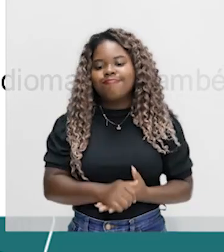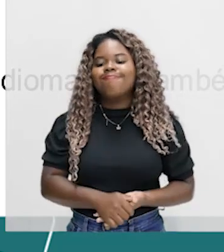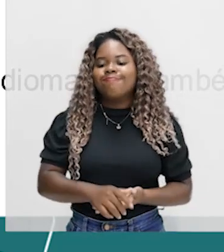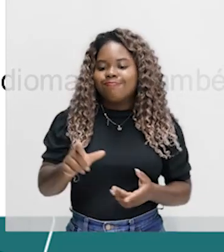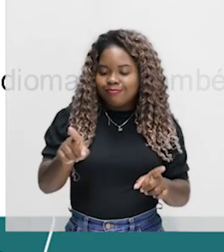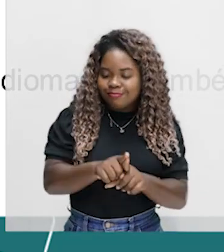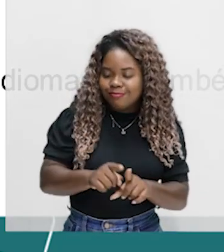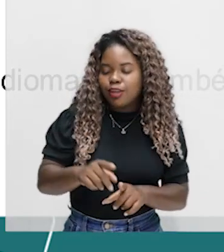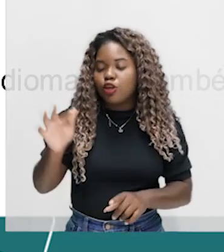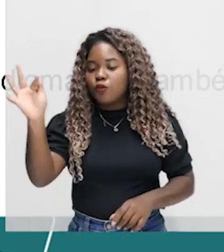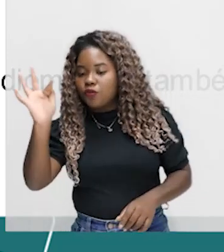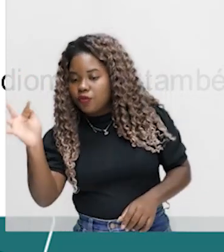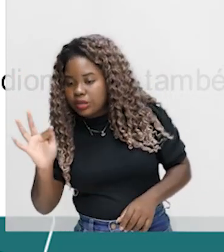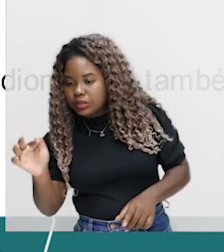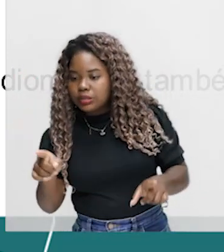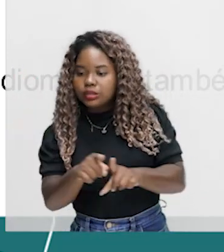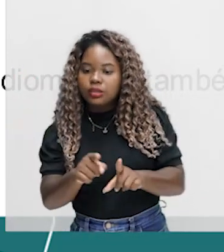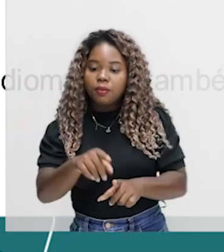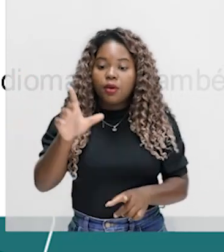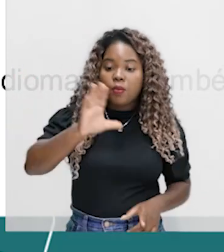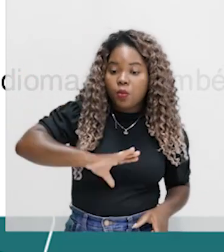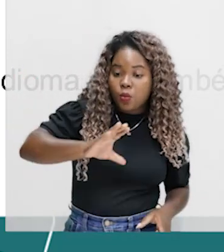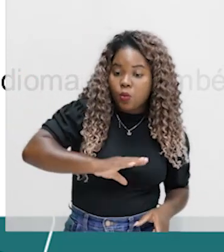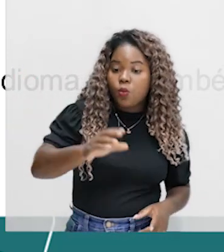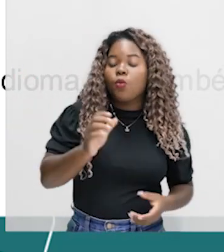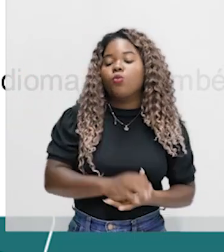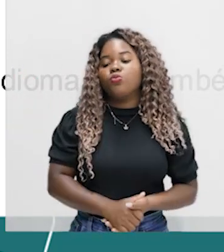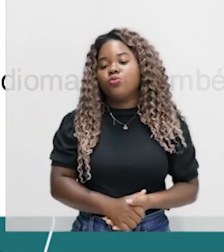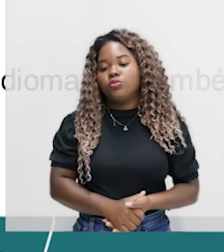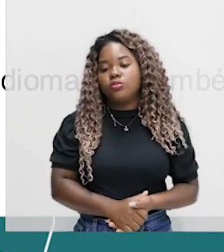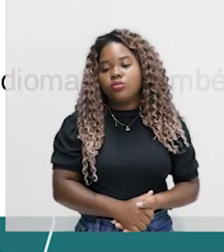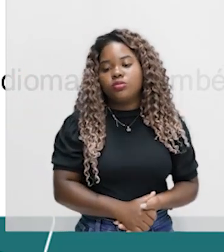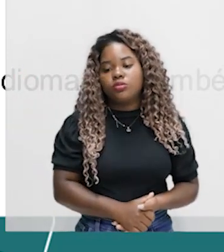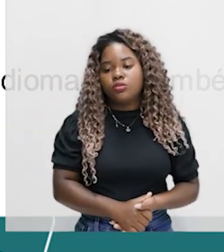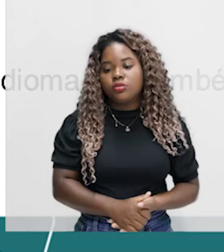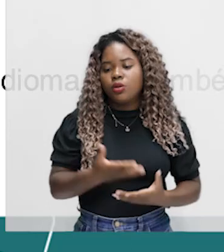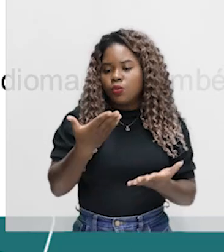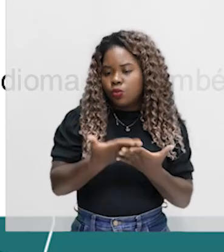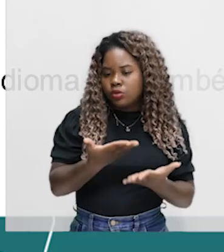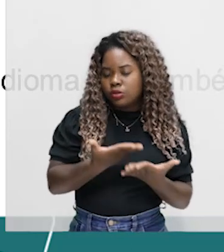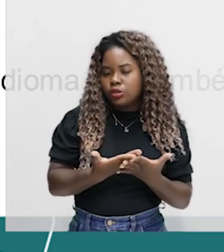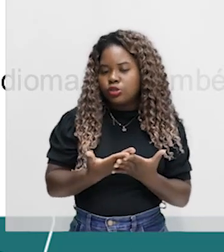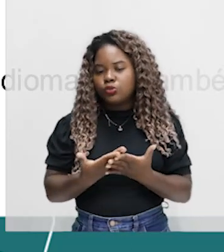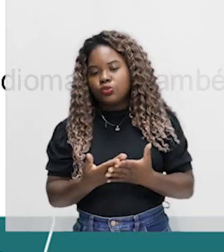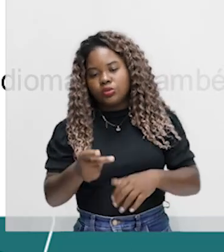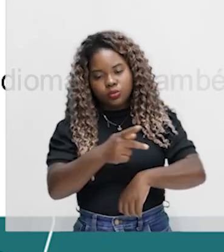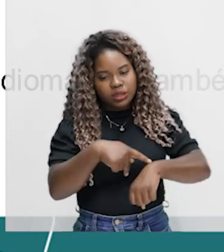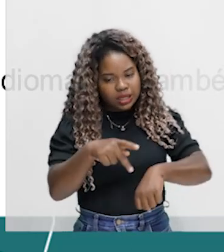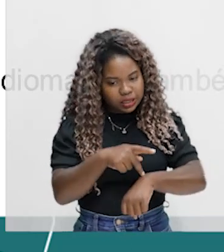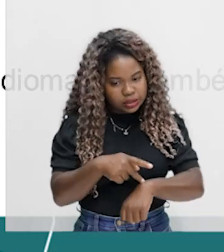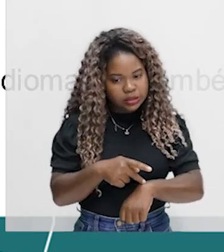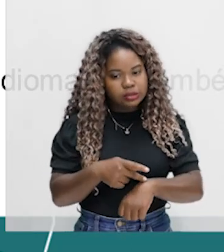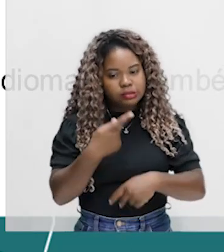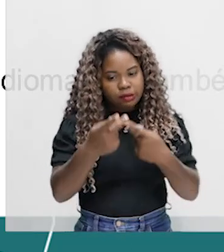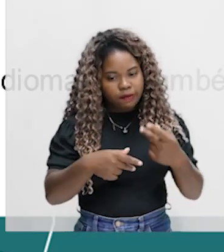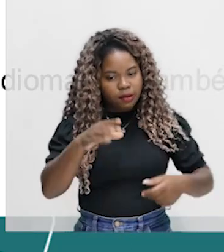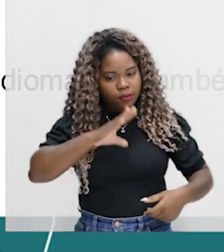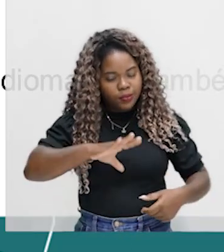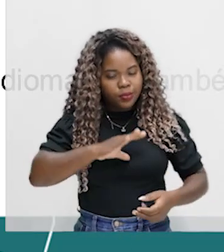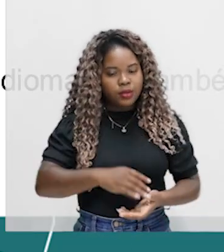tem o francês e o português como oficial. Quando nós estamos estudando os países que falam a língua